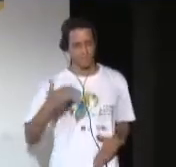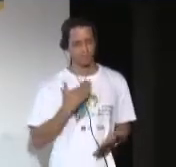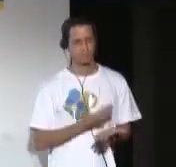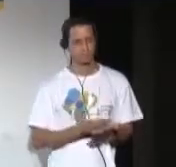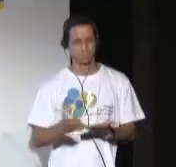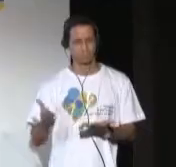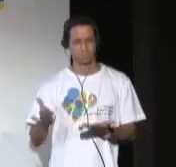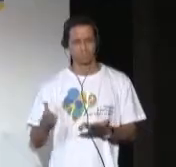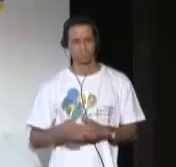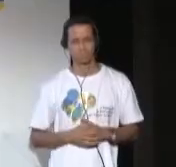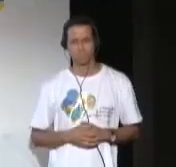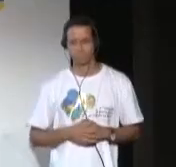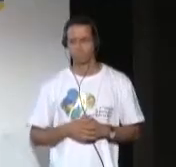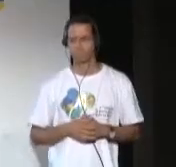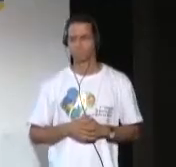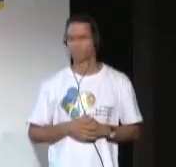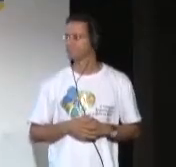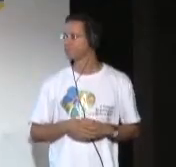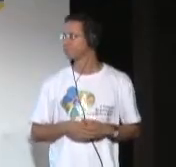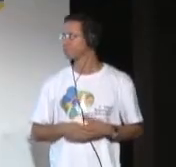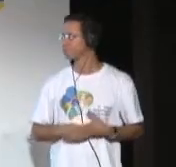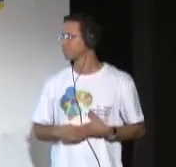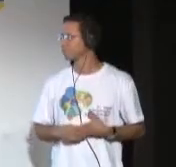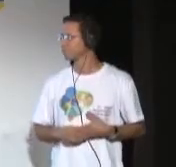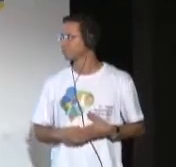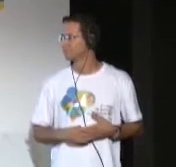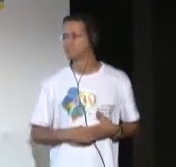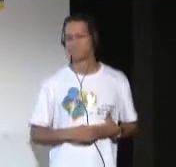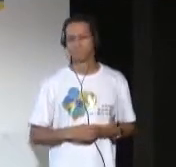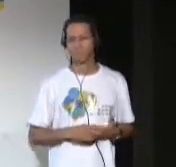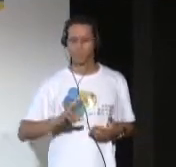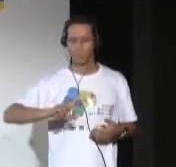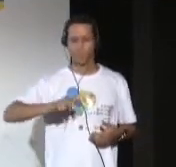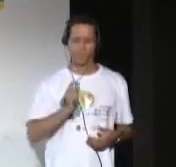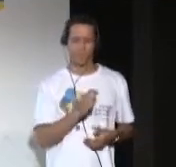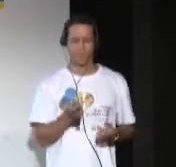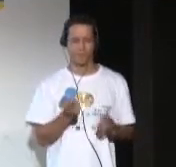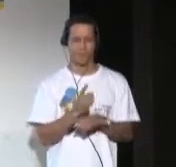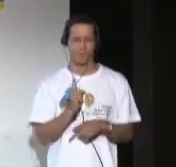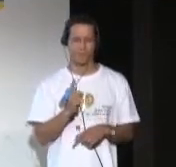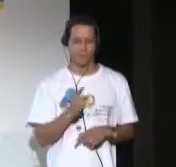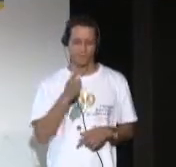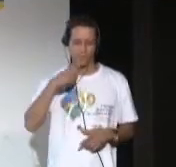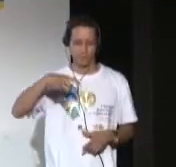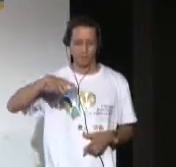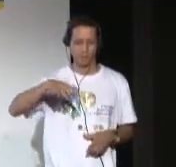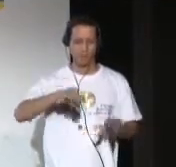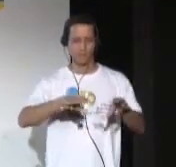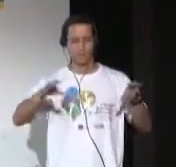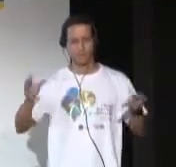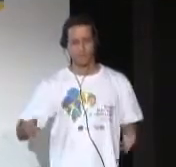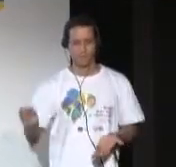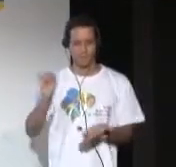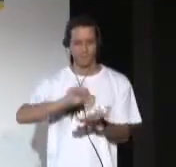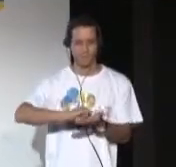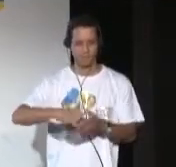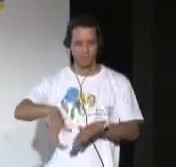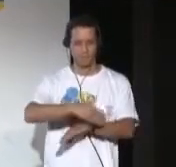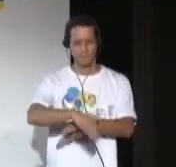começo. Eu não estou sendo sarcástico, não. A ideia aqui é que a gente faça lá uma limonada, coloque uma banquinha na beira